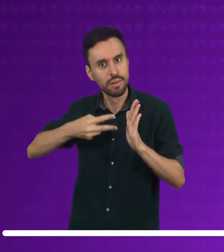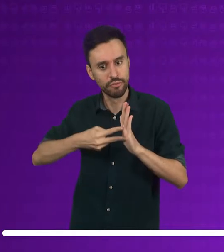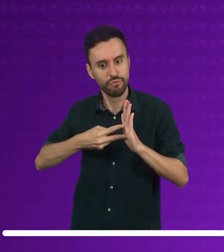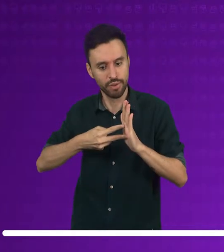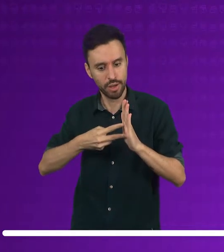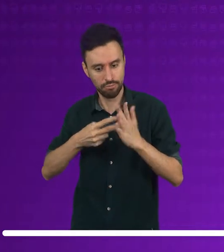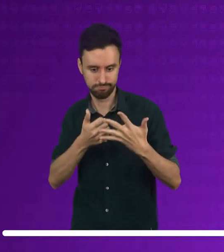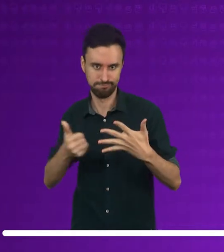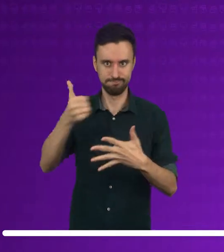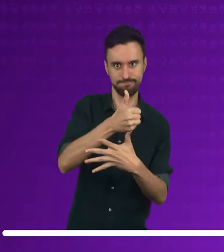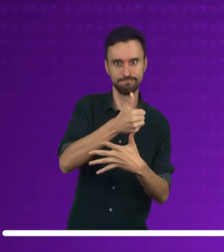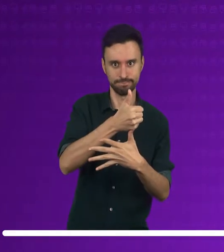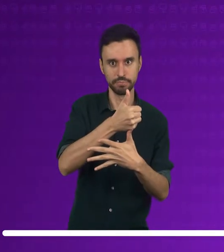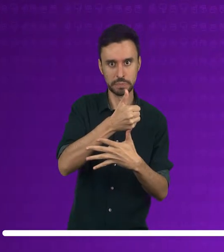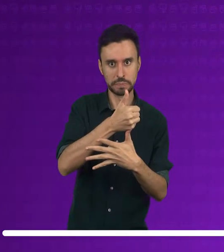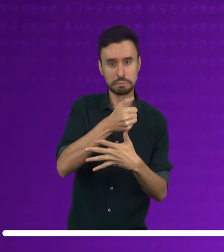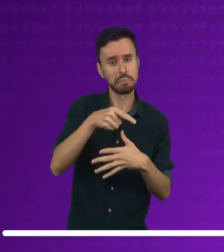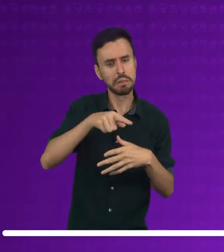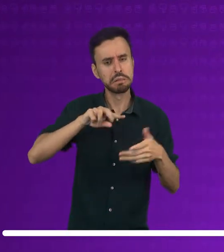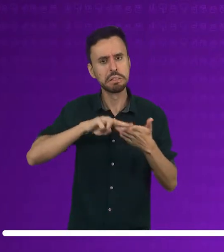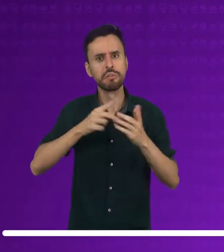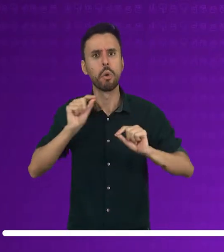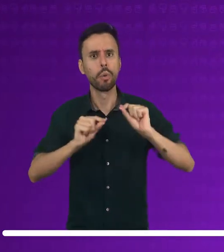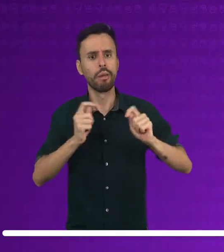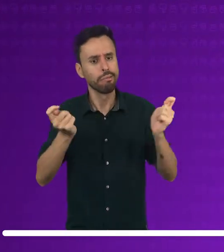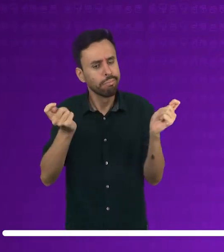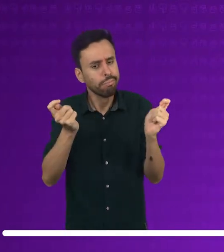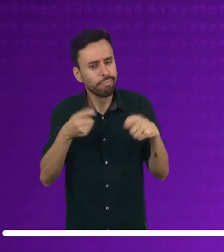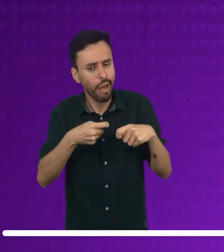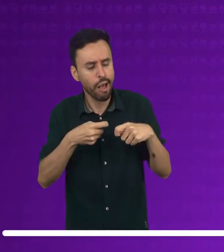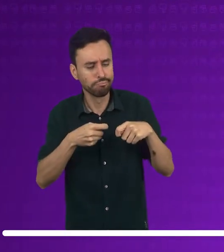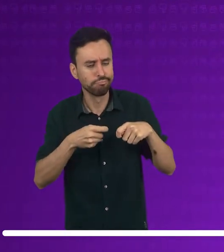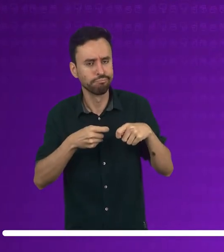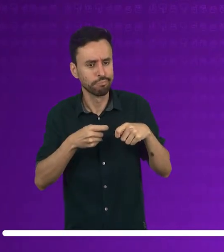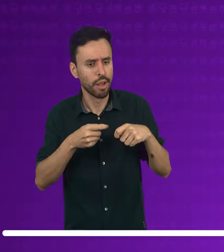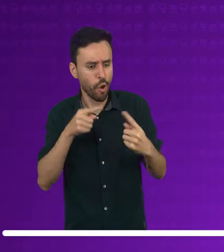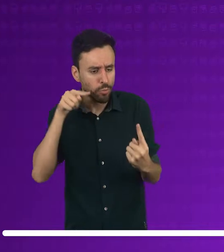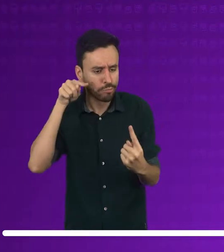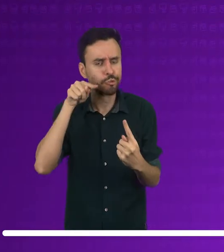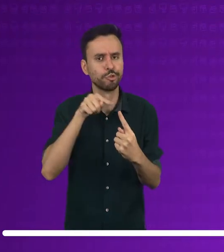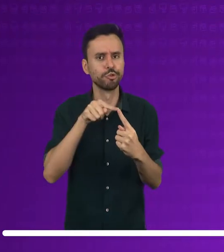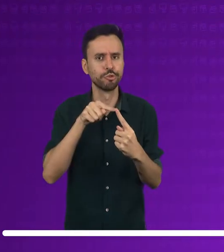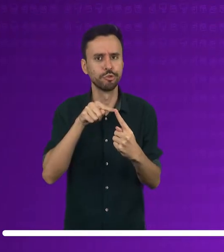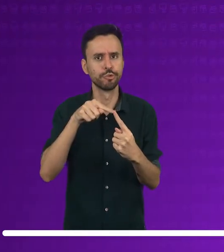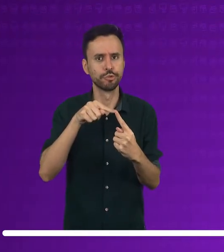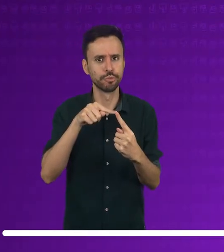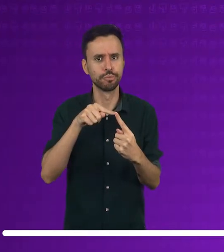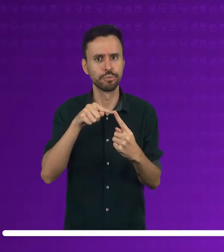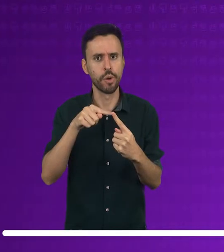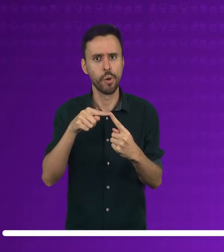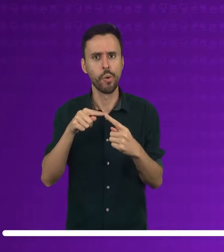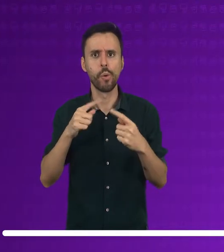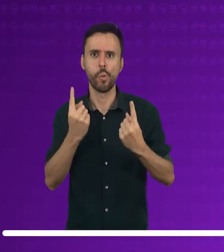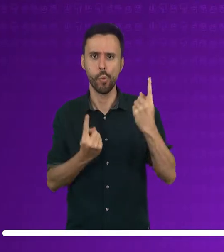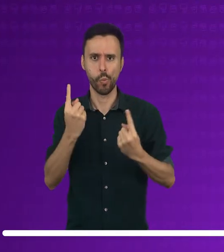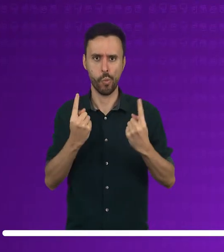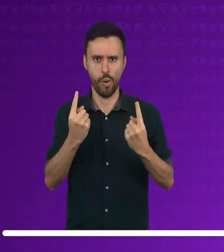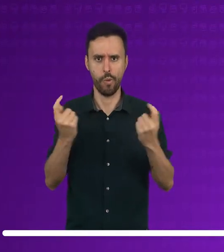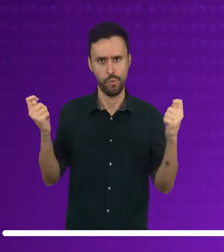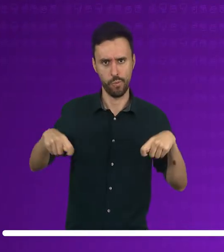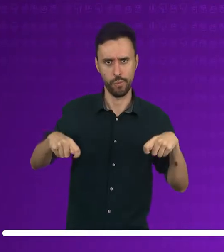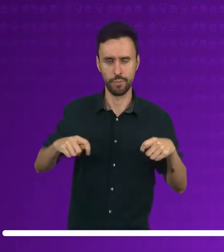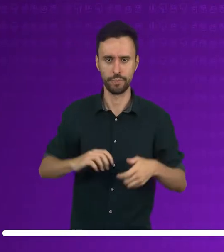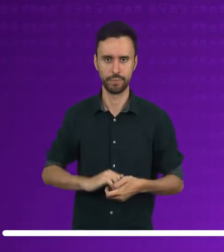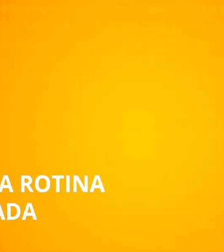como prioridade na sua rotina. Dessa forma, fica mais fácil de enxergar a finalidade do seu esforço e qual será